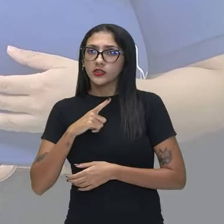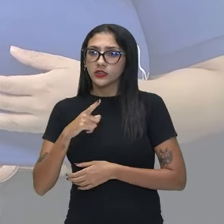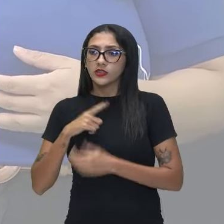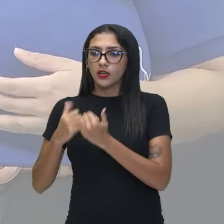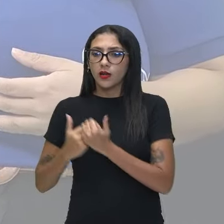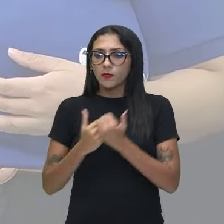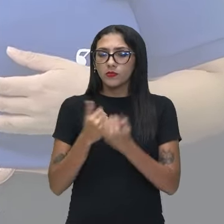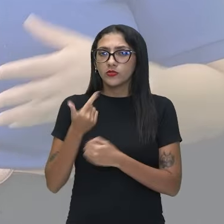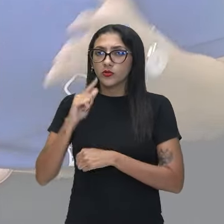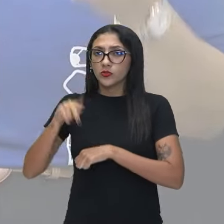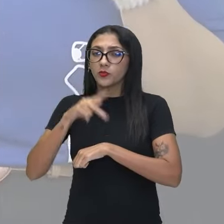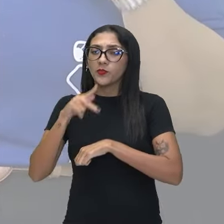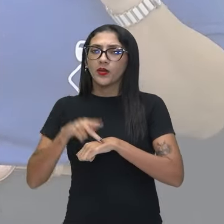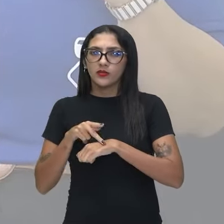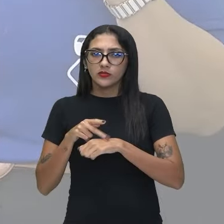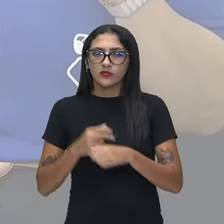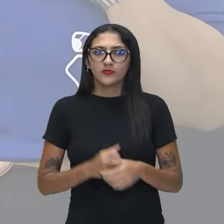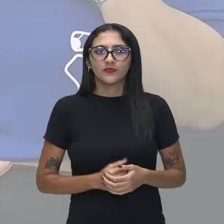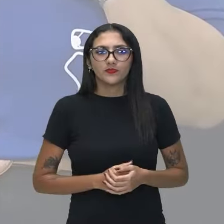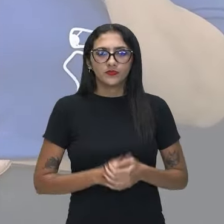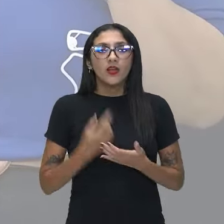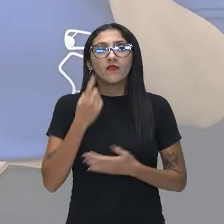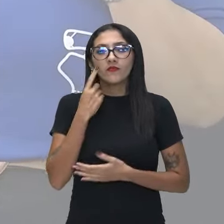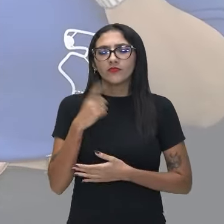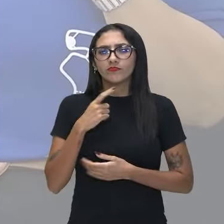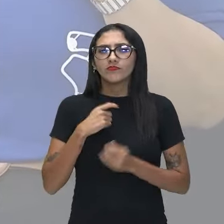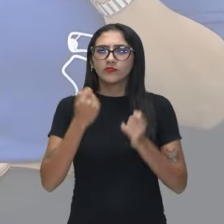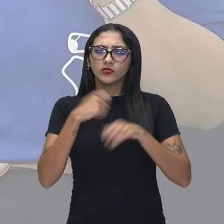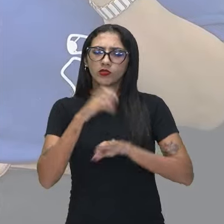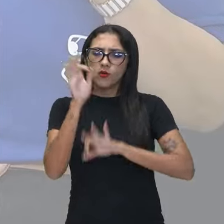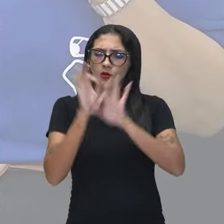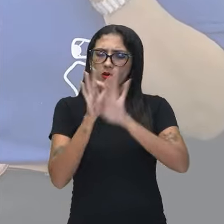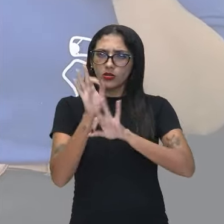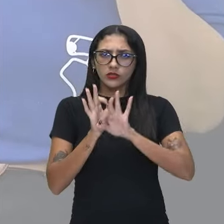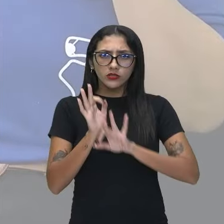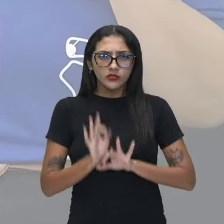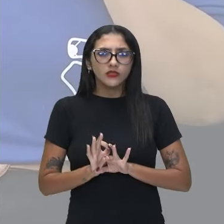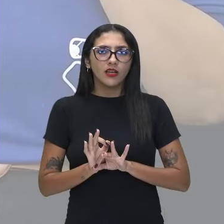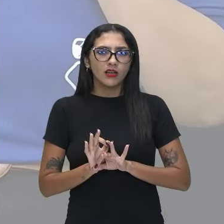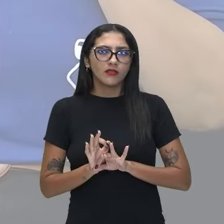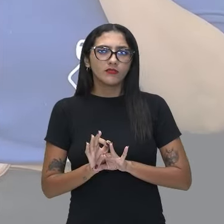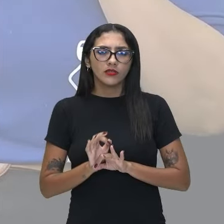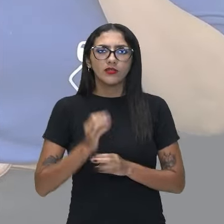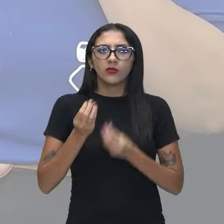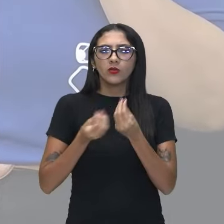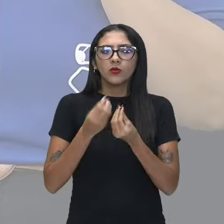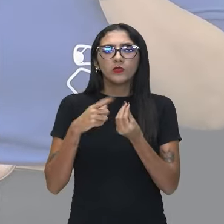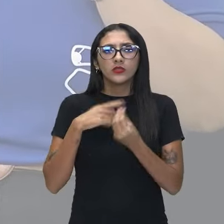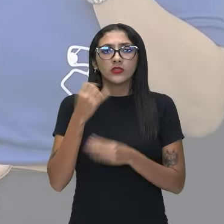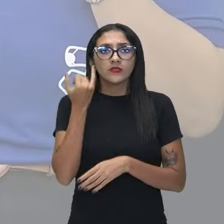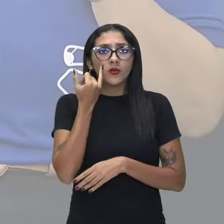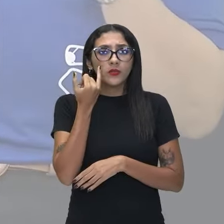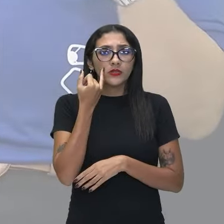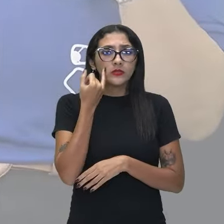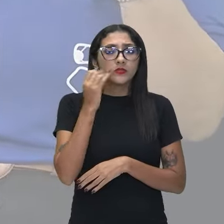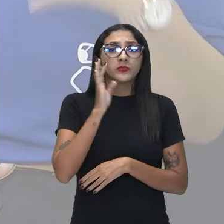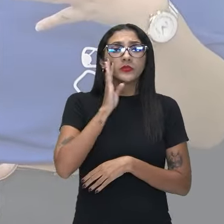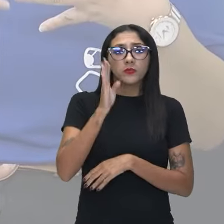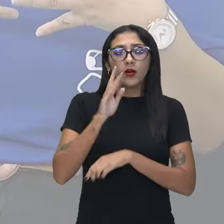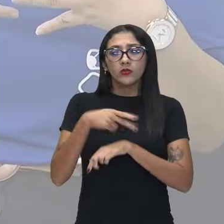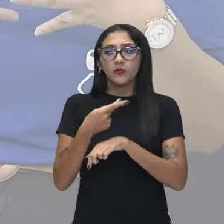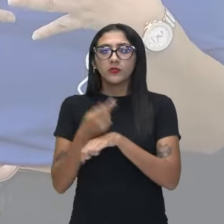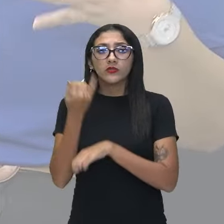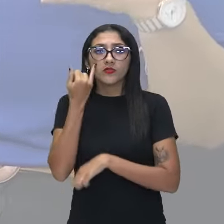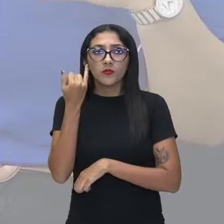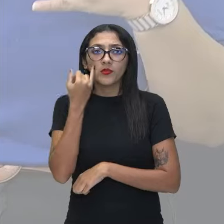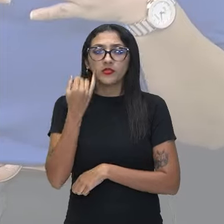de maneira mais clara justamente esse processo da hierarquia da informação principal e das secundárias. Isso pode